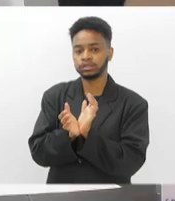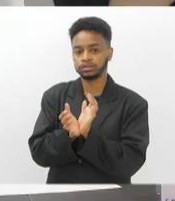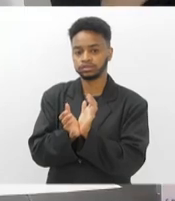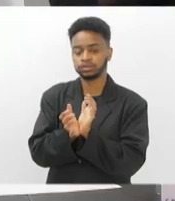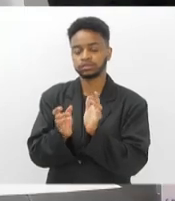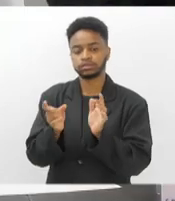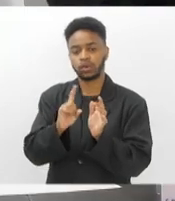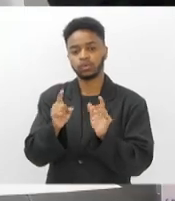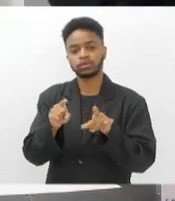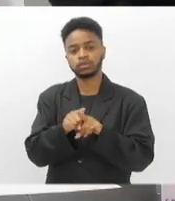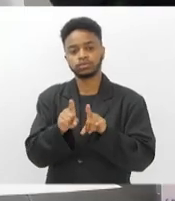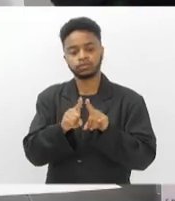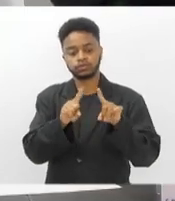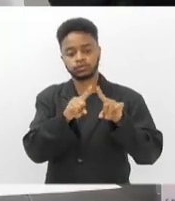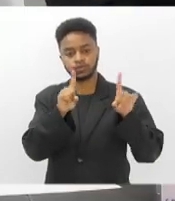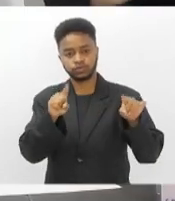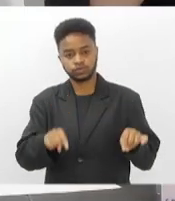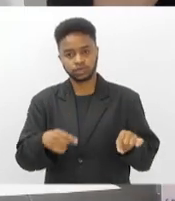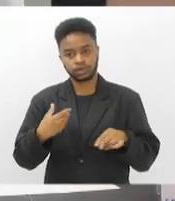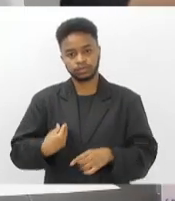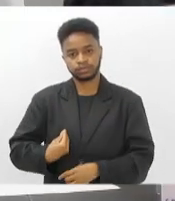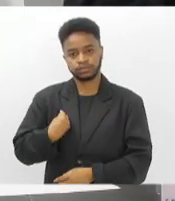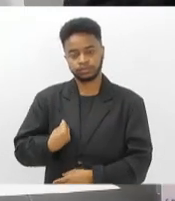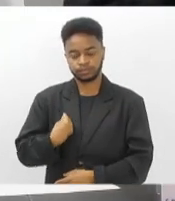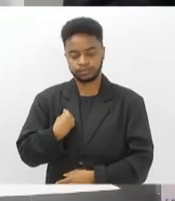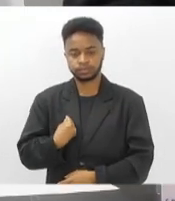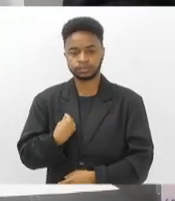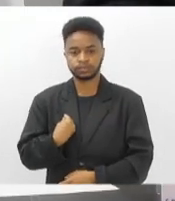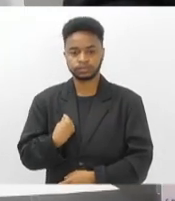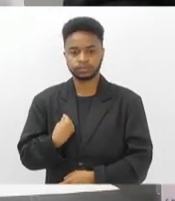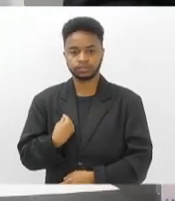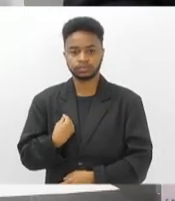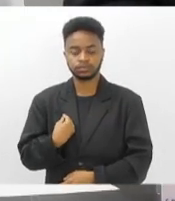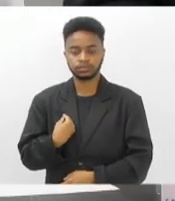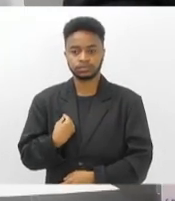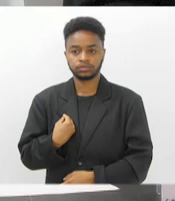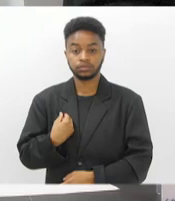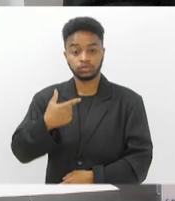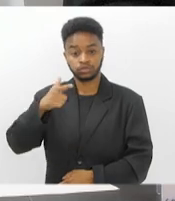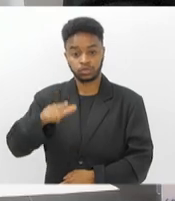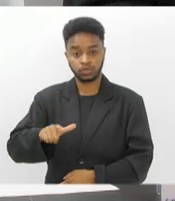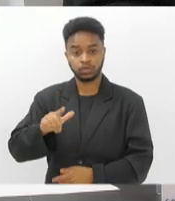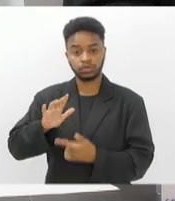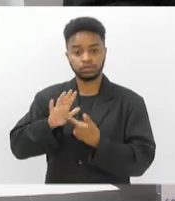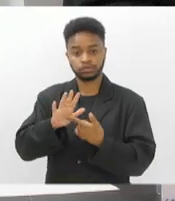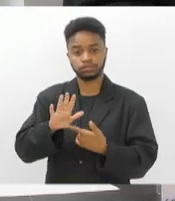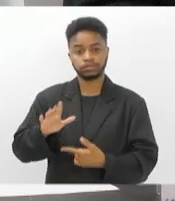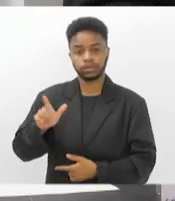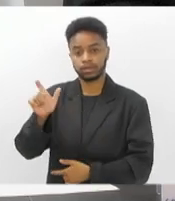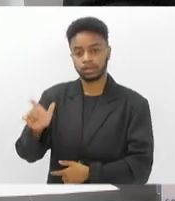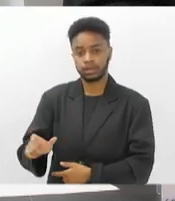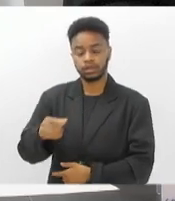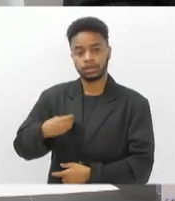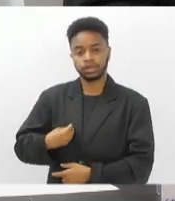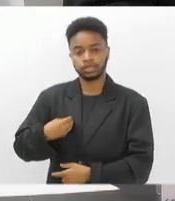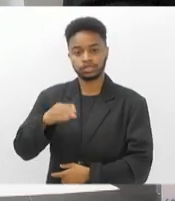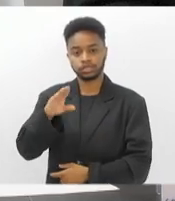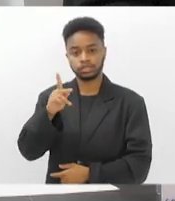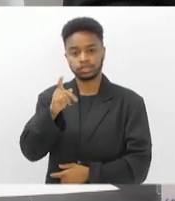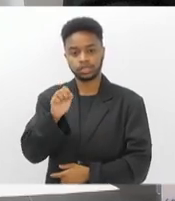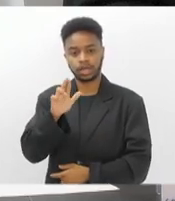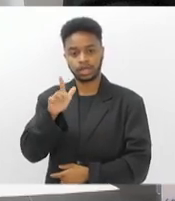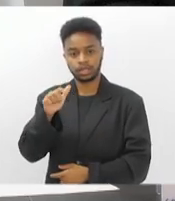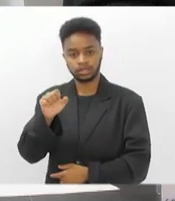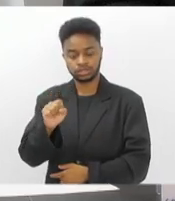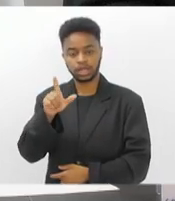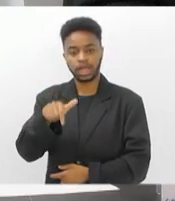servidores que estão conosco aqui pode à vontade não só os servidores mas mais uma vez destacar a presença do Charles que é nosso advogado da Comissão da pessoa com